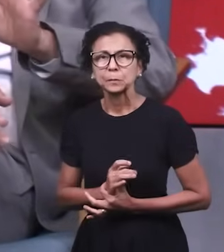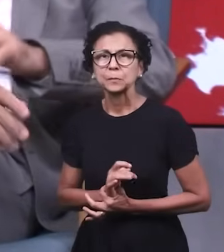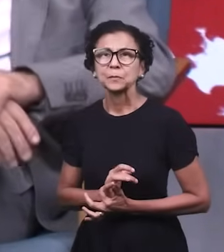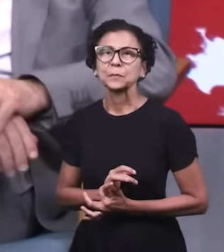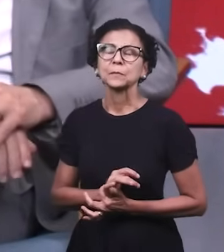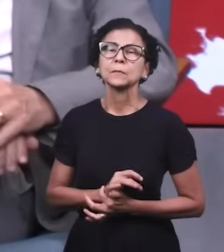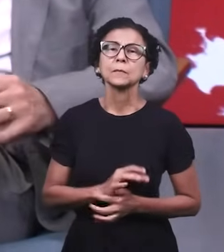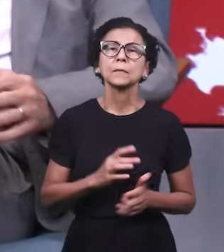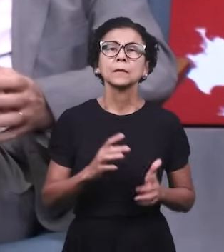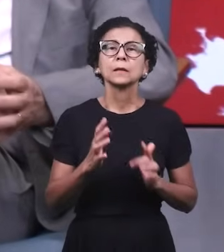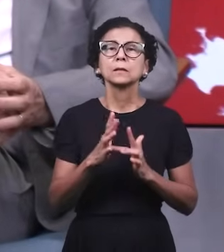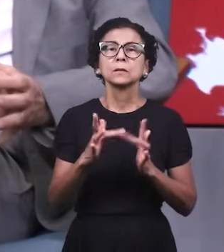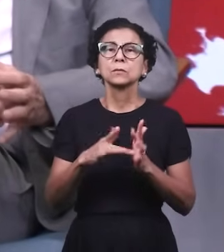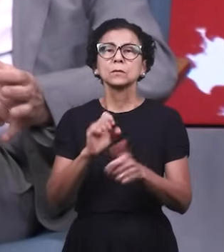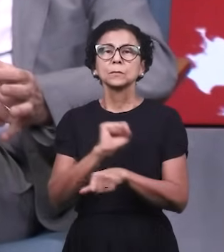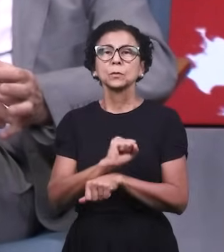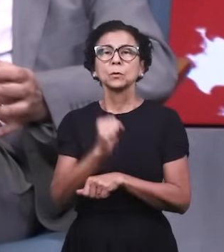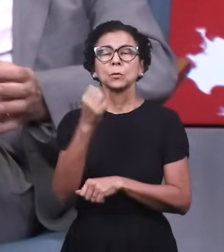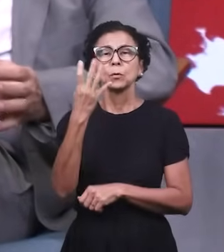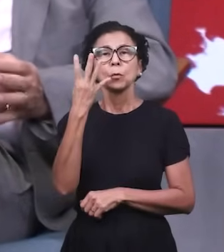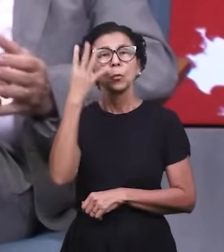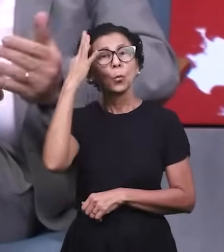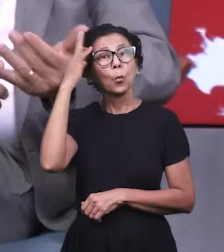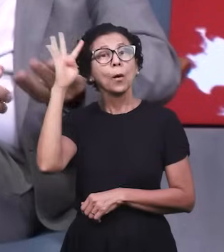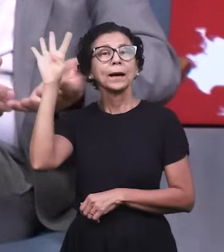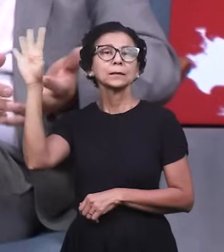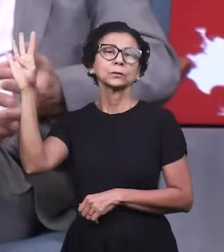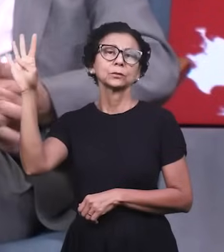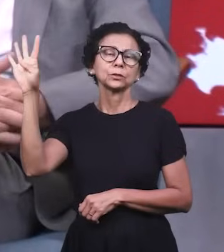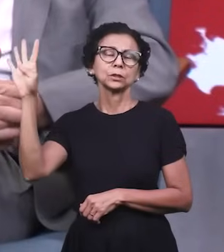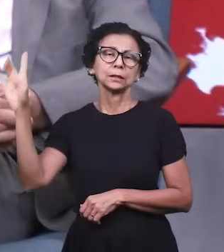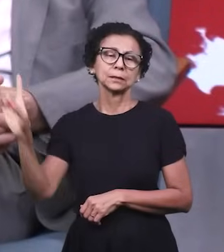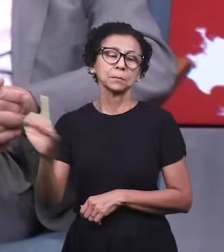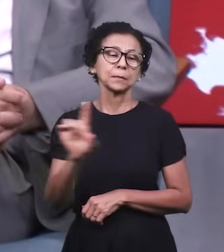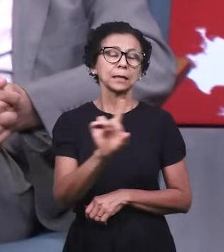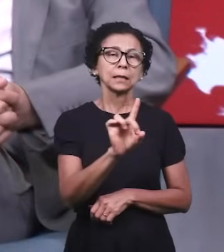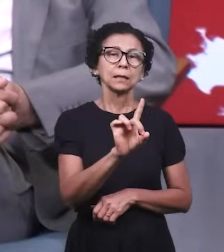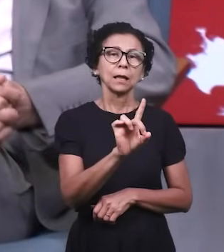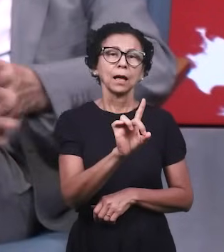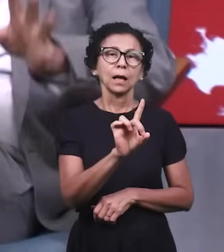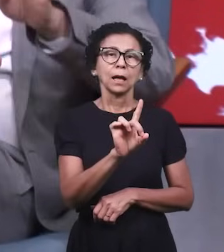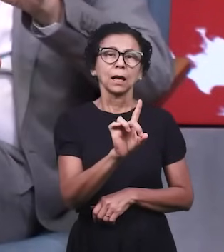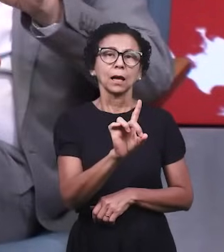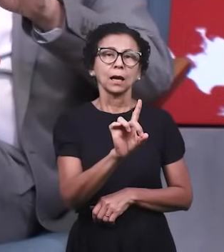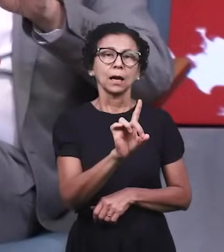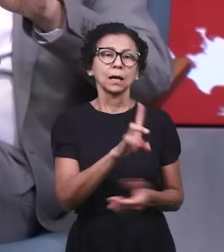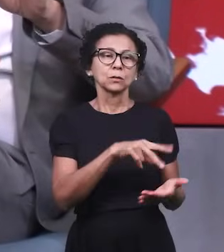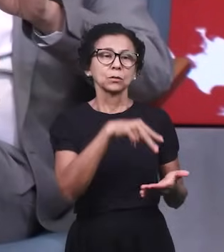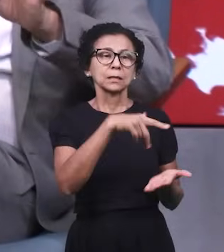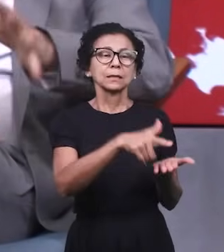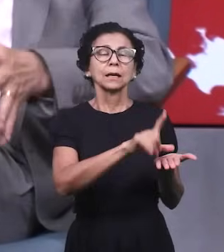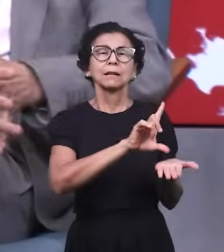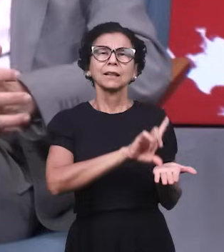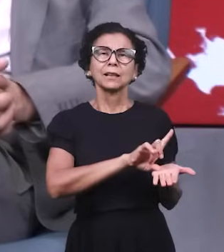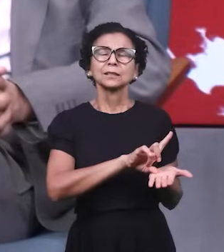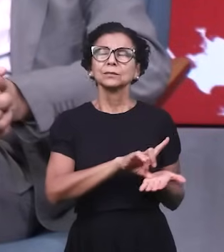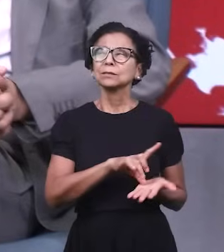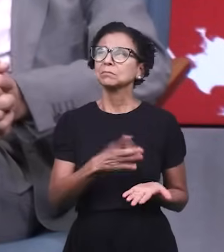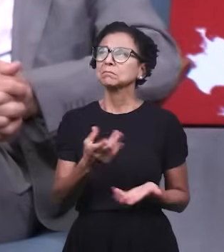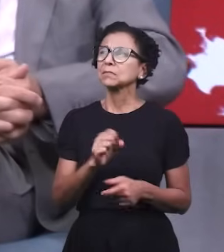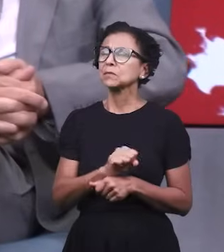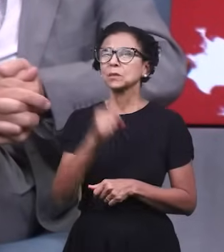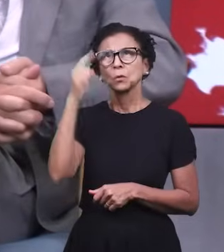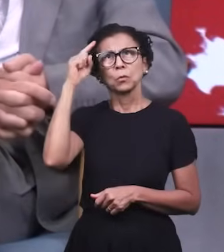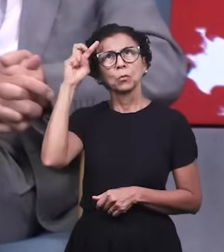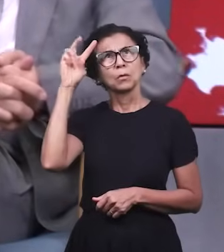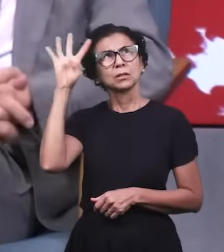espera 4 dias? Por que Jesus não foi antes? Por que espera 4 dias?